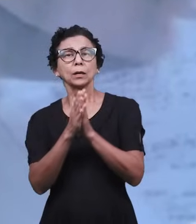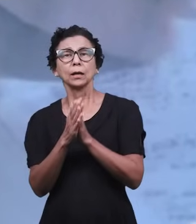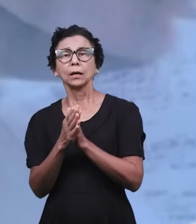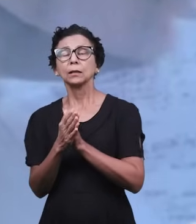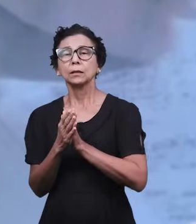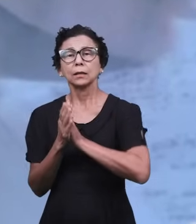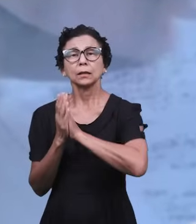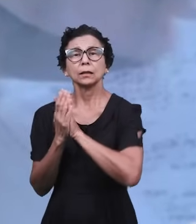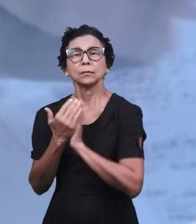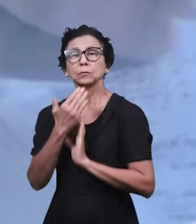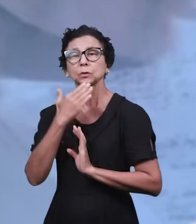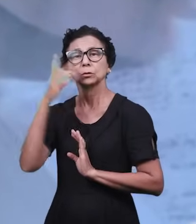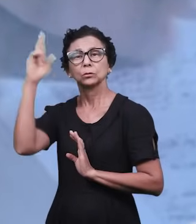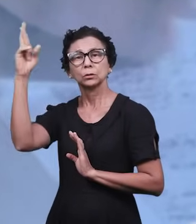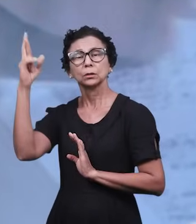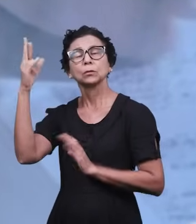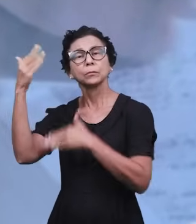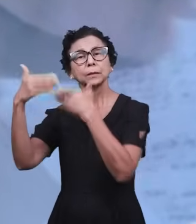presença do Senhor, né?